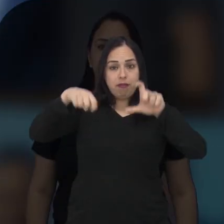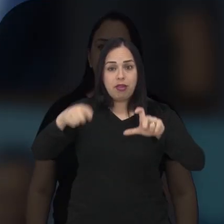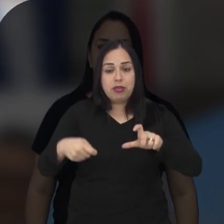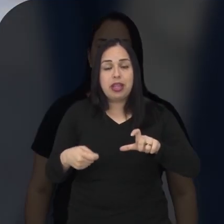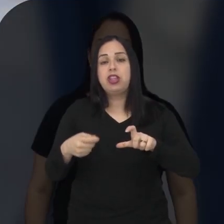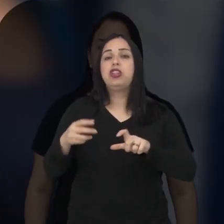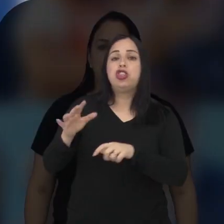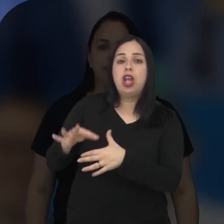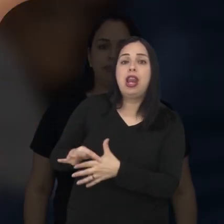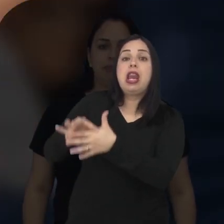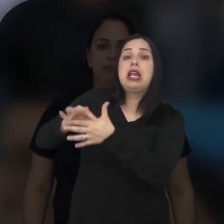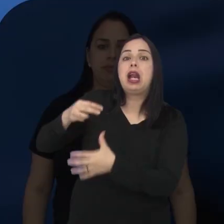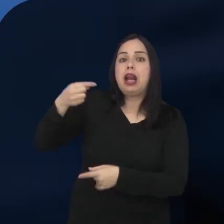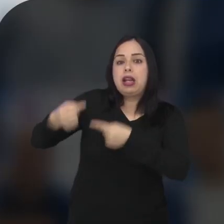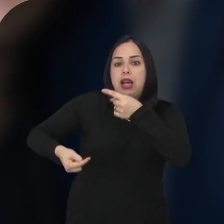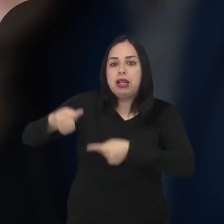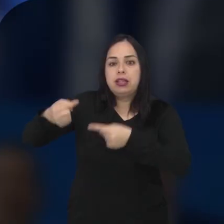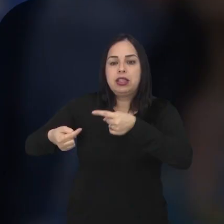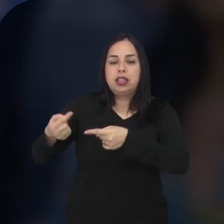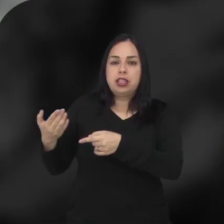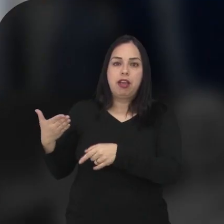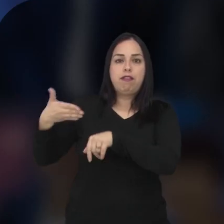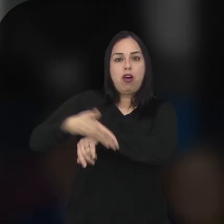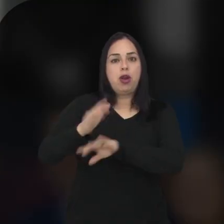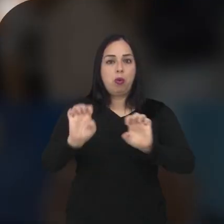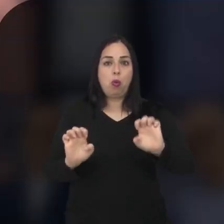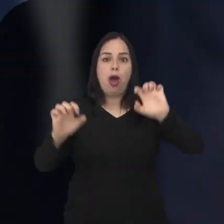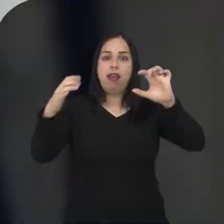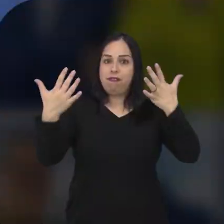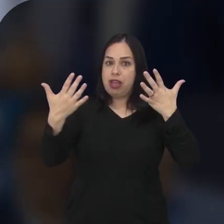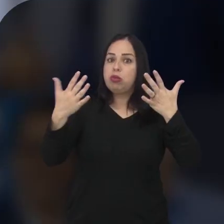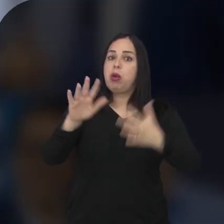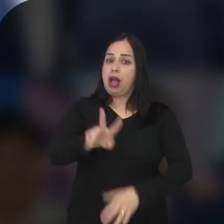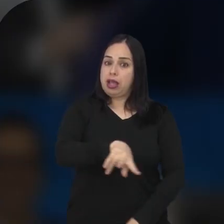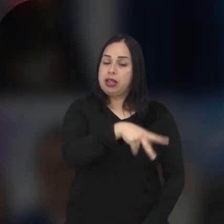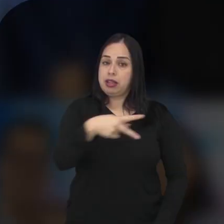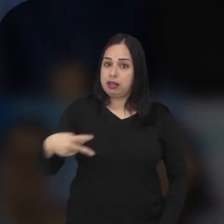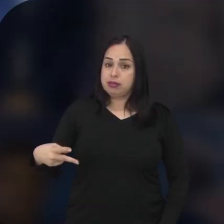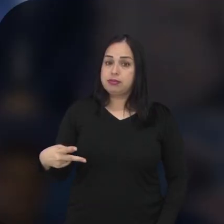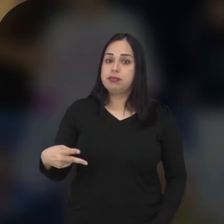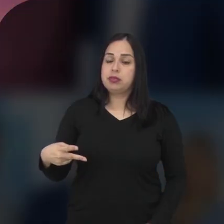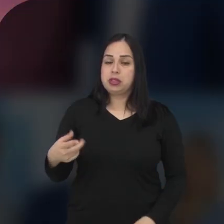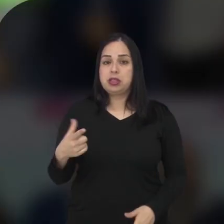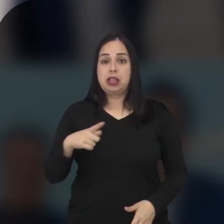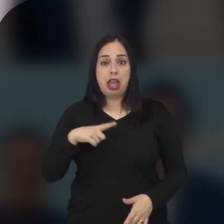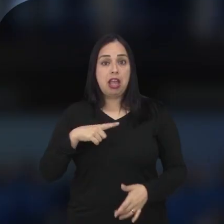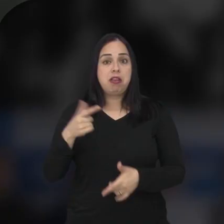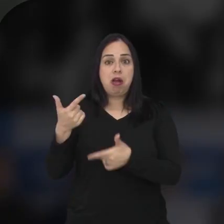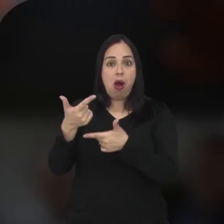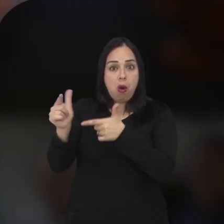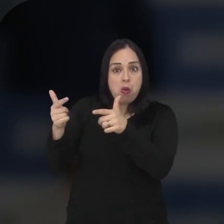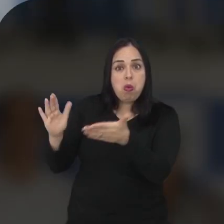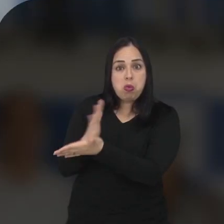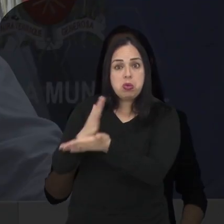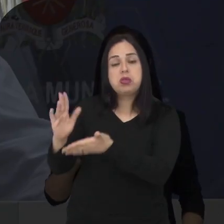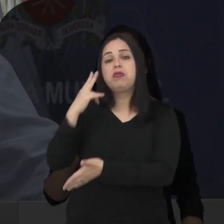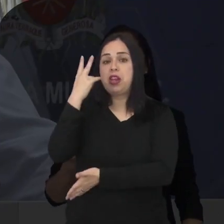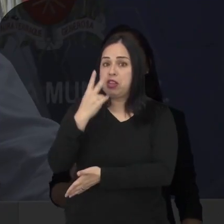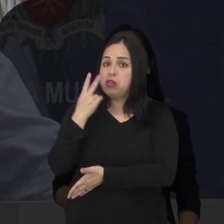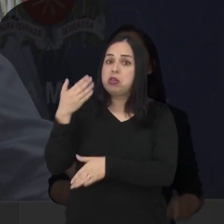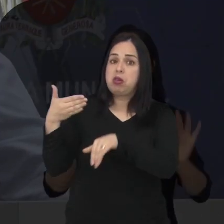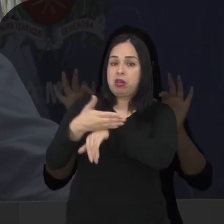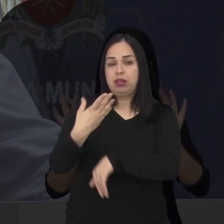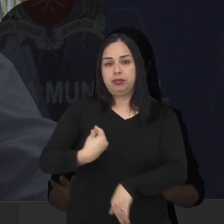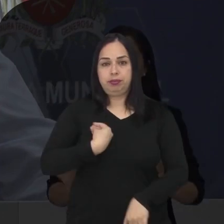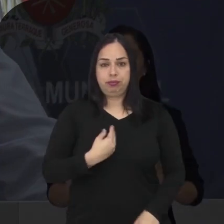de autoridades políticas que estiveram em um encontro político na região. O evento contou com vereadores e deputados. Lino